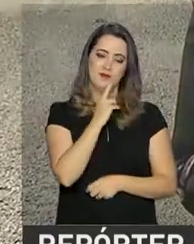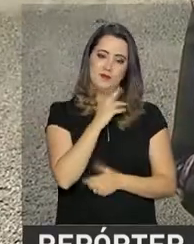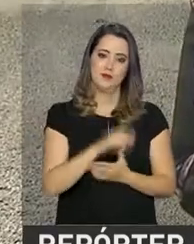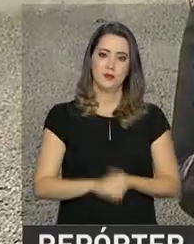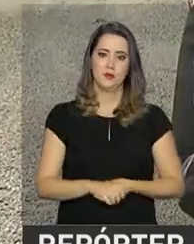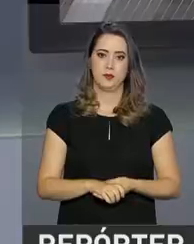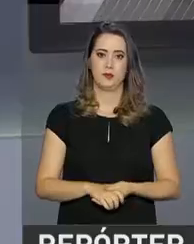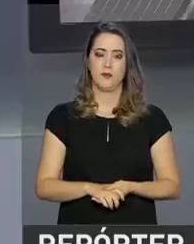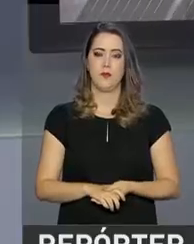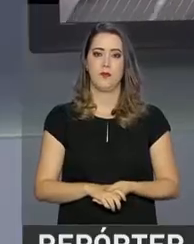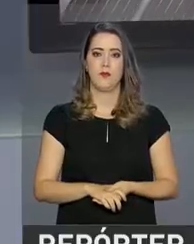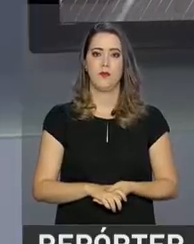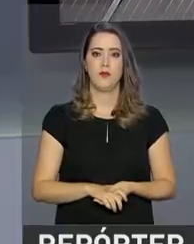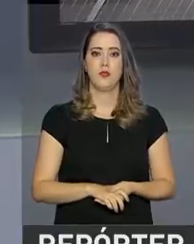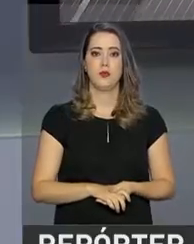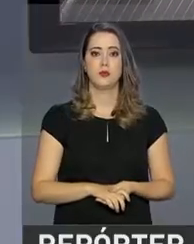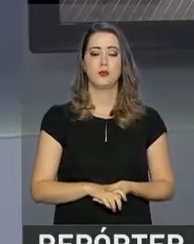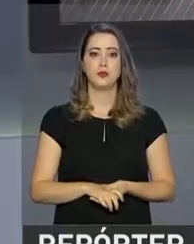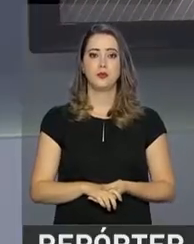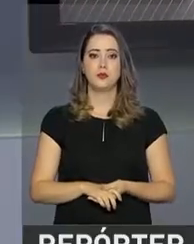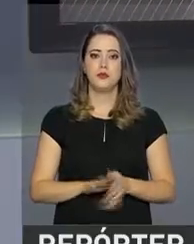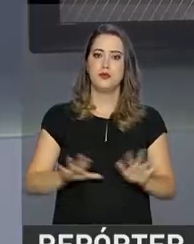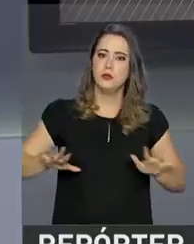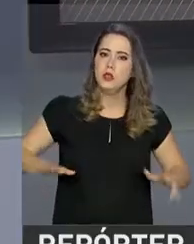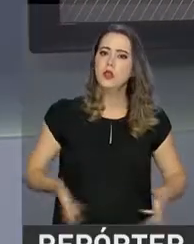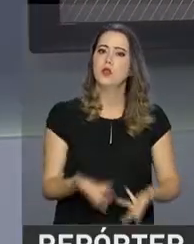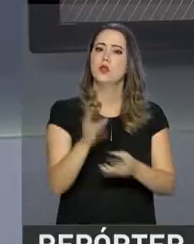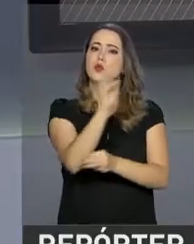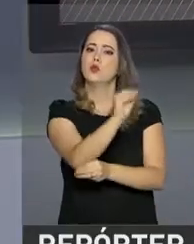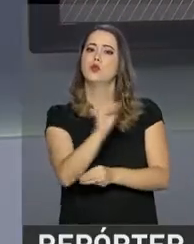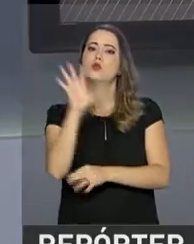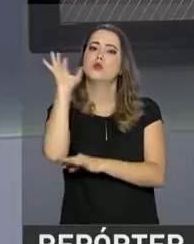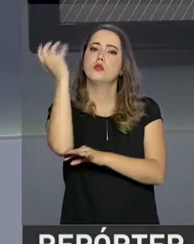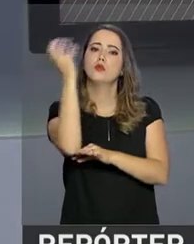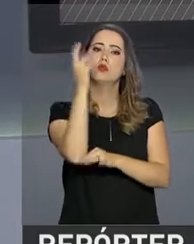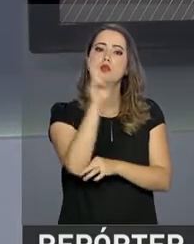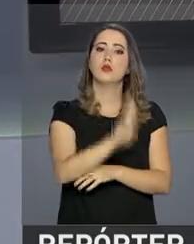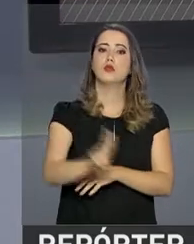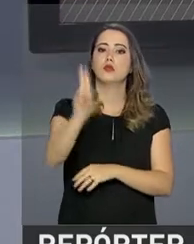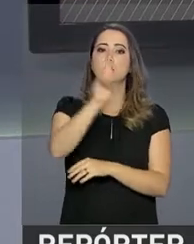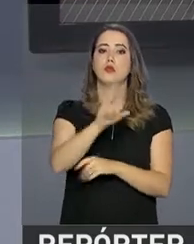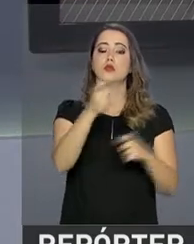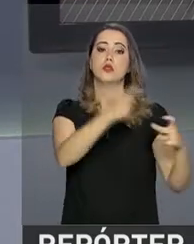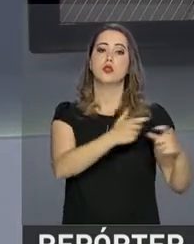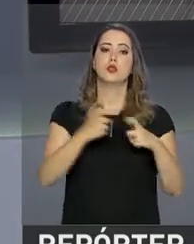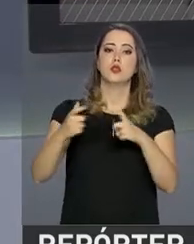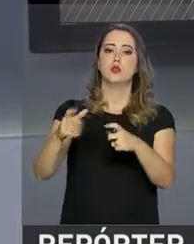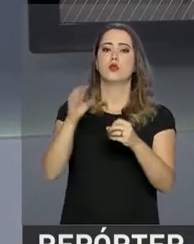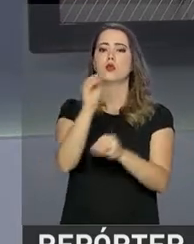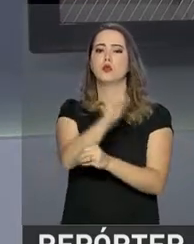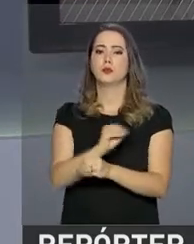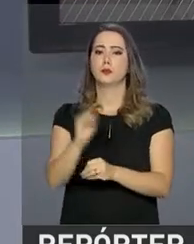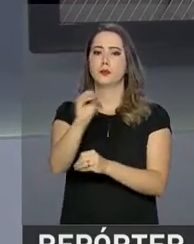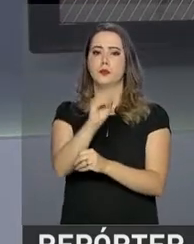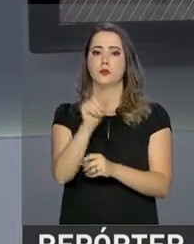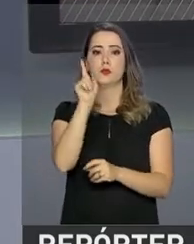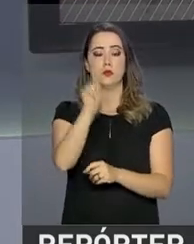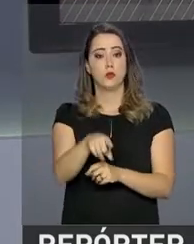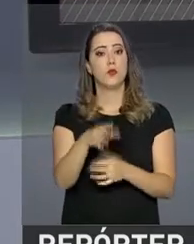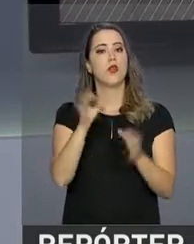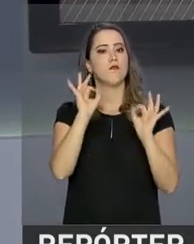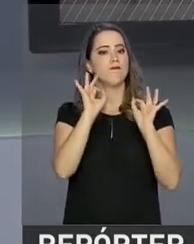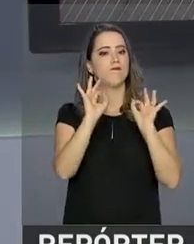noronha o incentivo à preservação ambiental ea utilização das unidades de conservação que